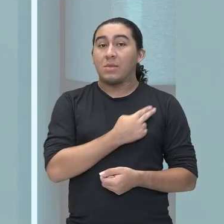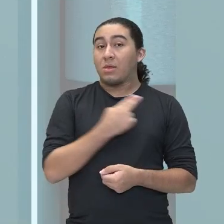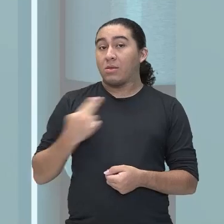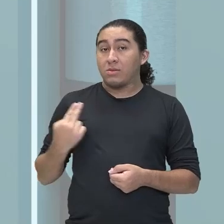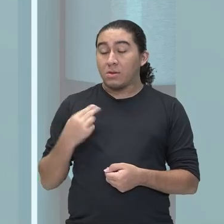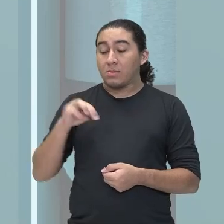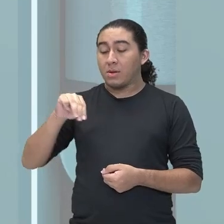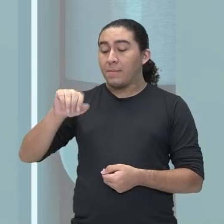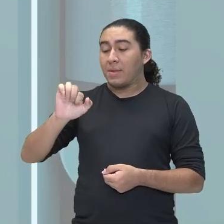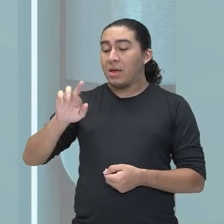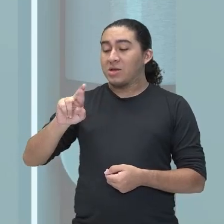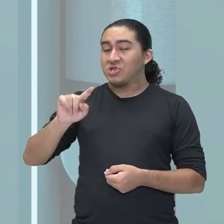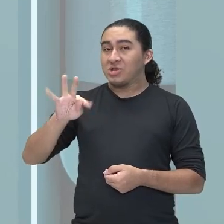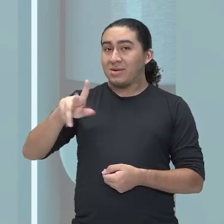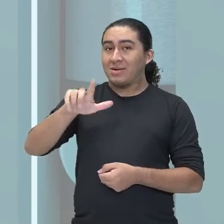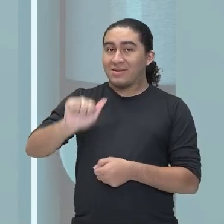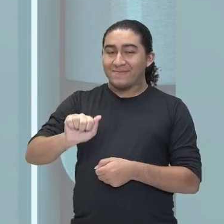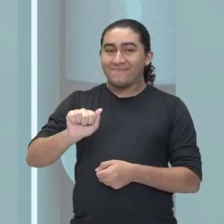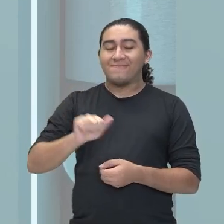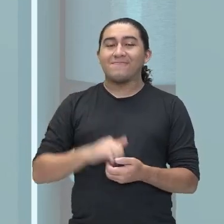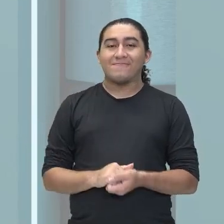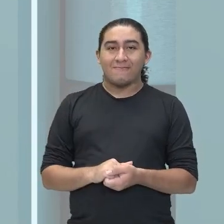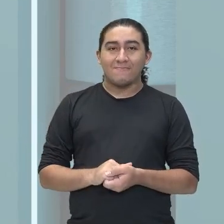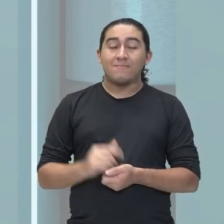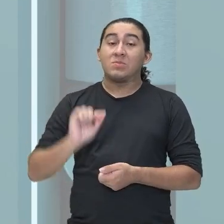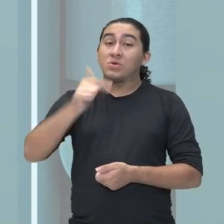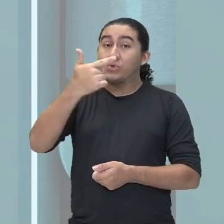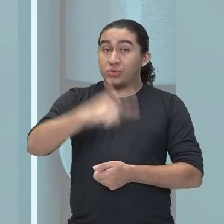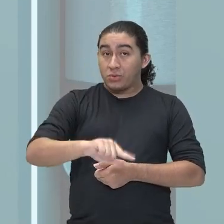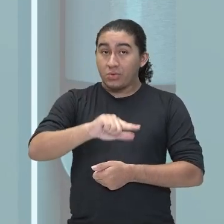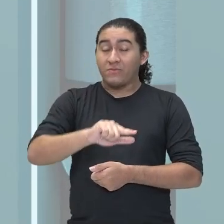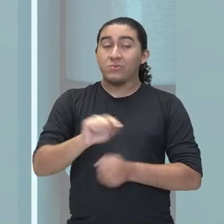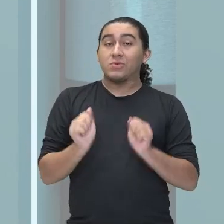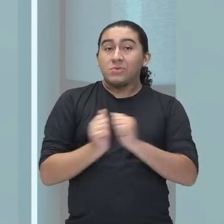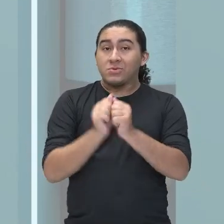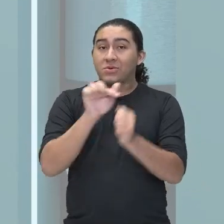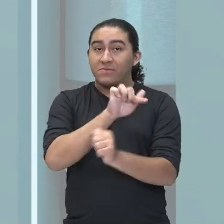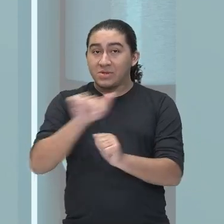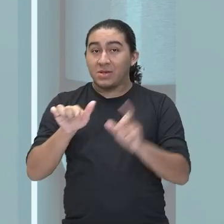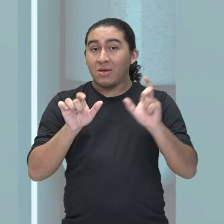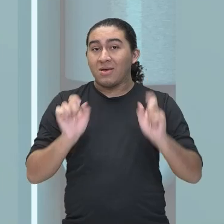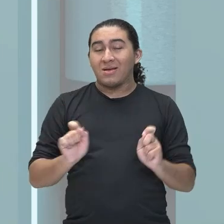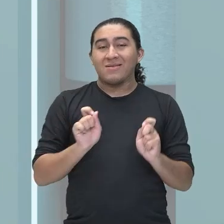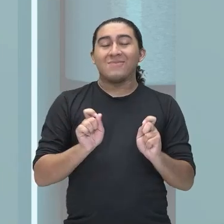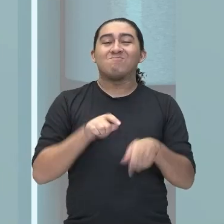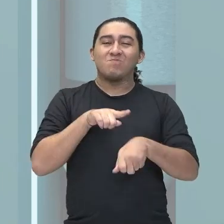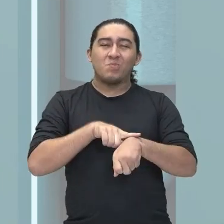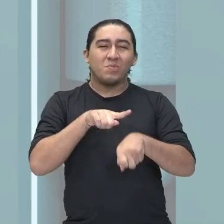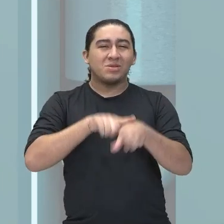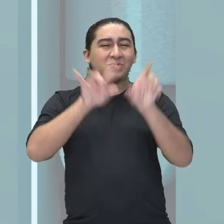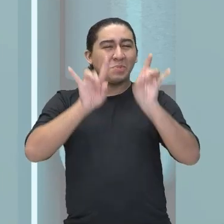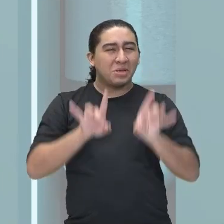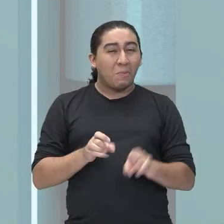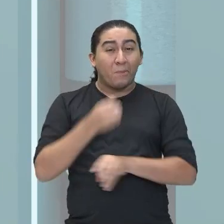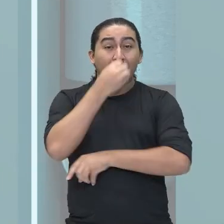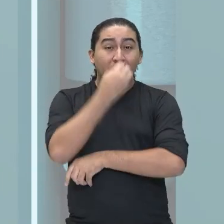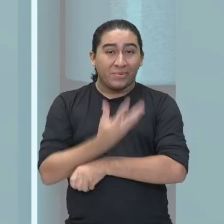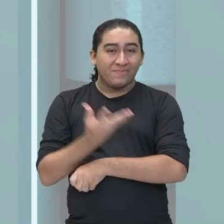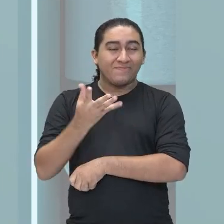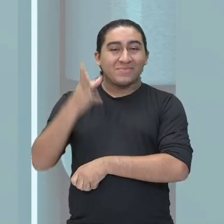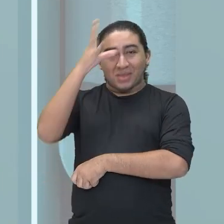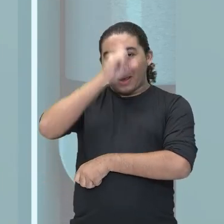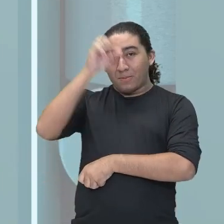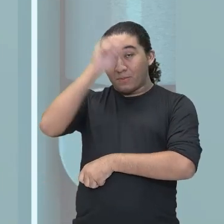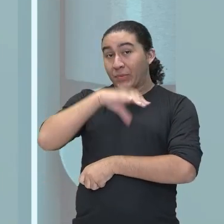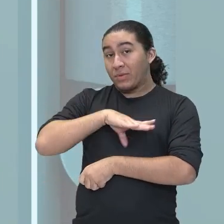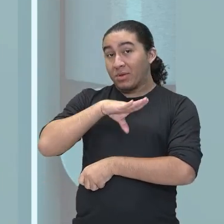professora Maristela Marchante. Mais uma vez vou estar com vocês num momento muito bom de língua portuguesa.